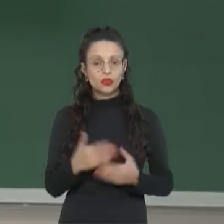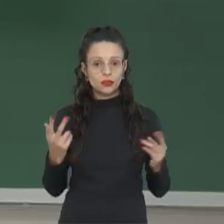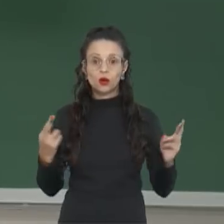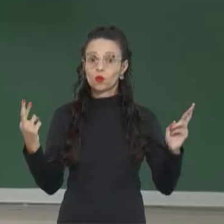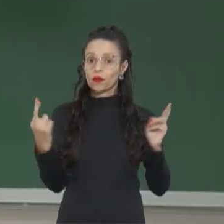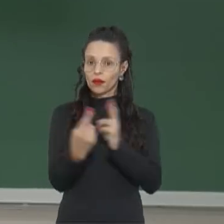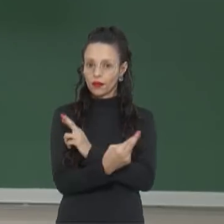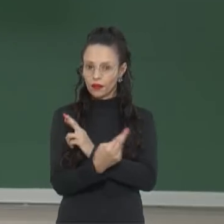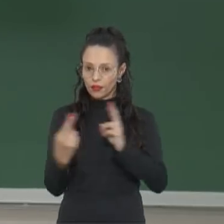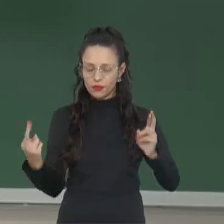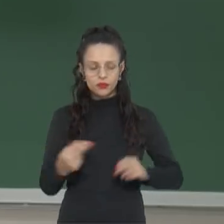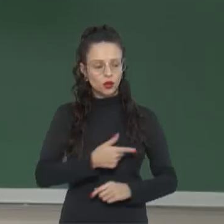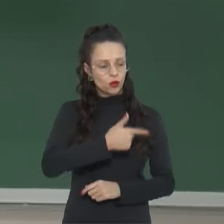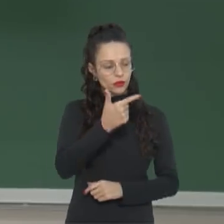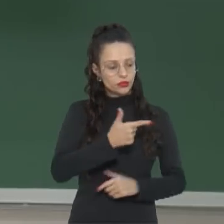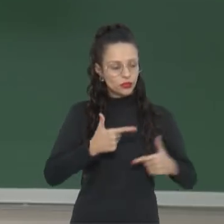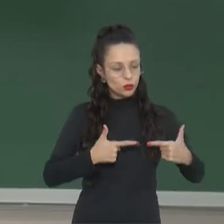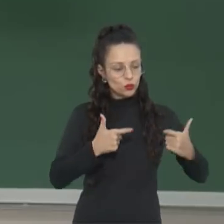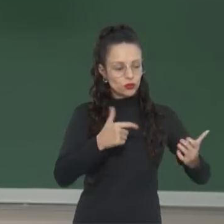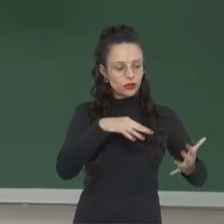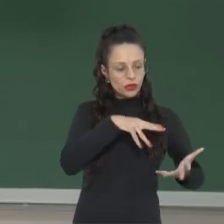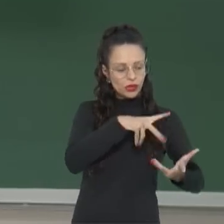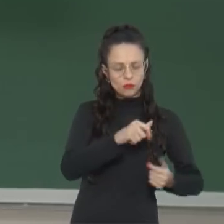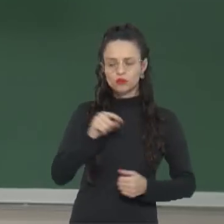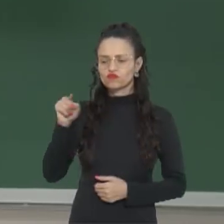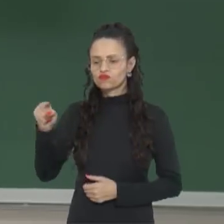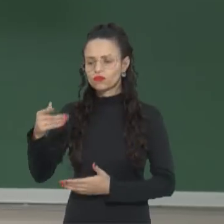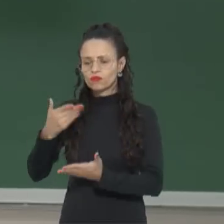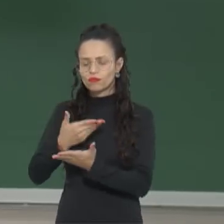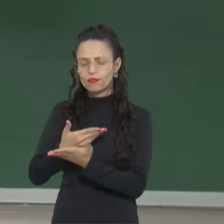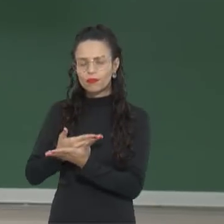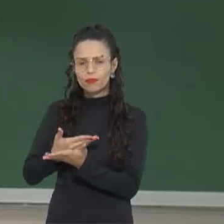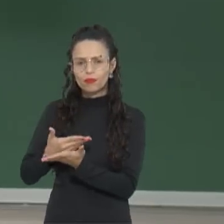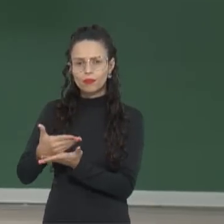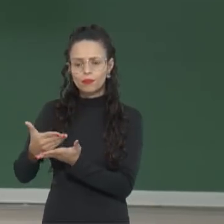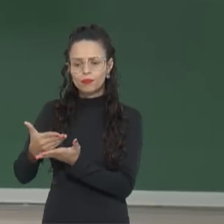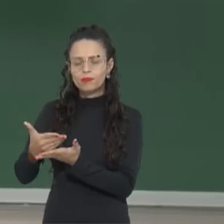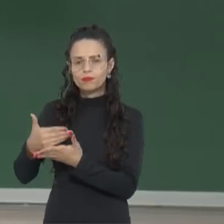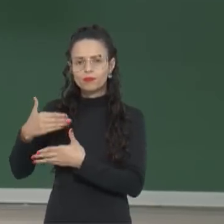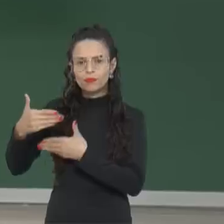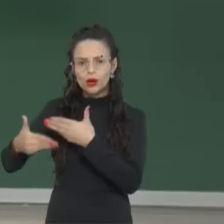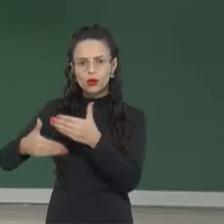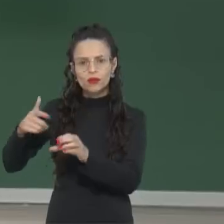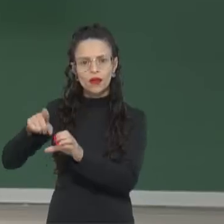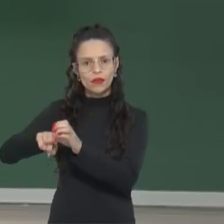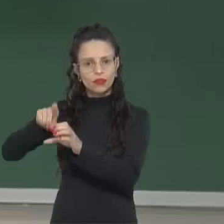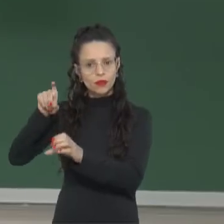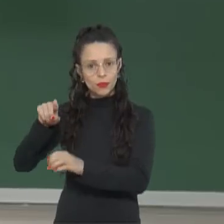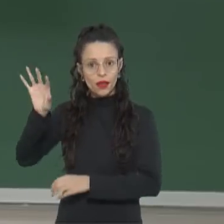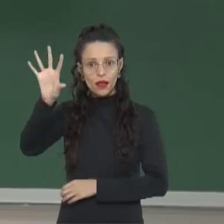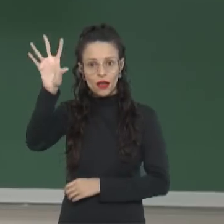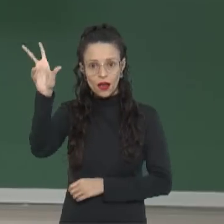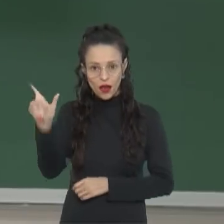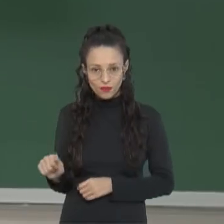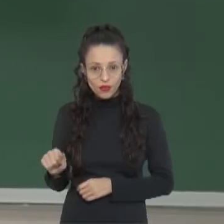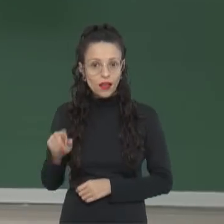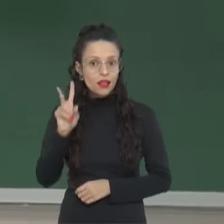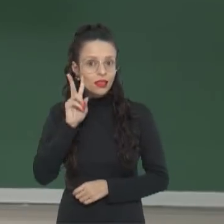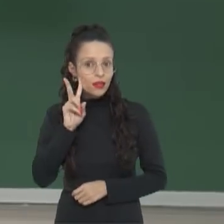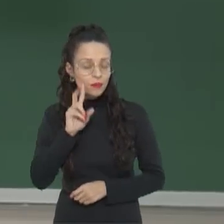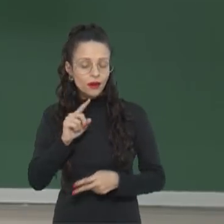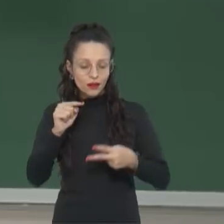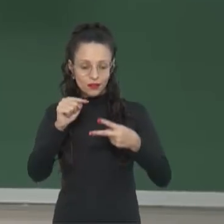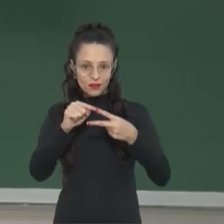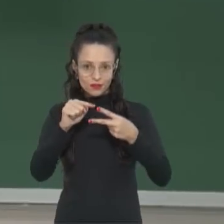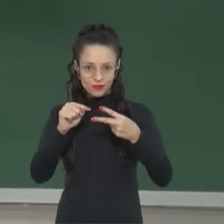relação entre a Segunda Guerra Mundial e o início desses processos de independência na África. Lembra que tem dois fatores?